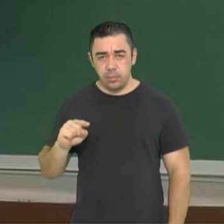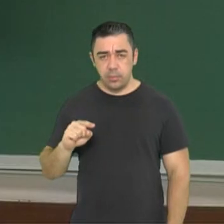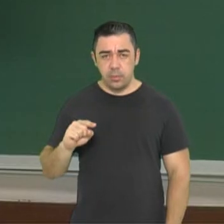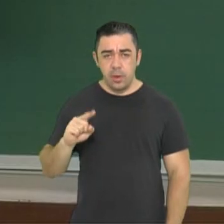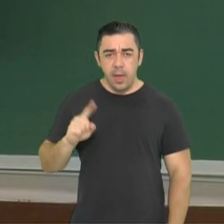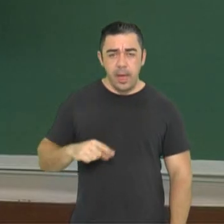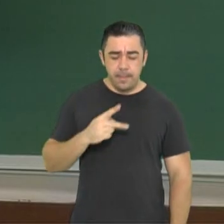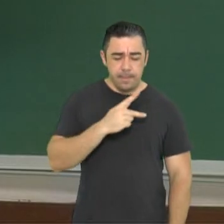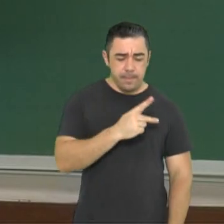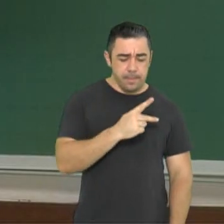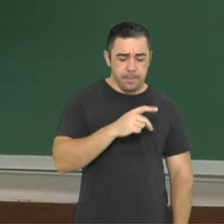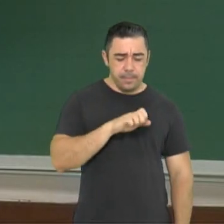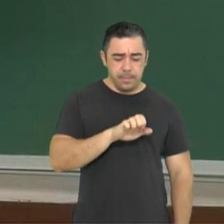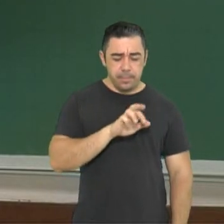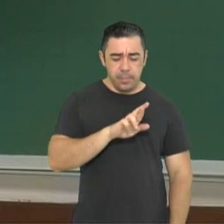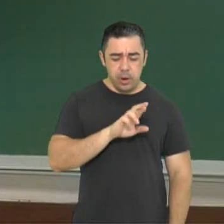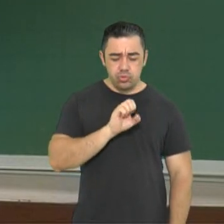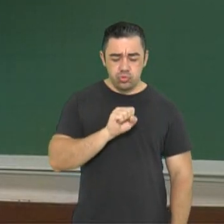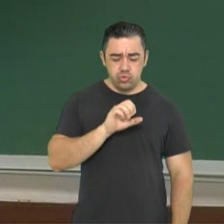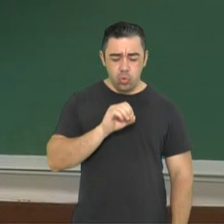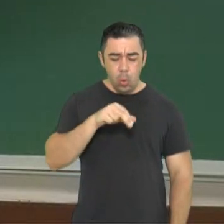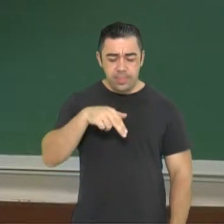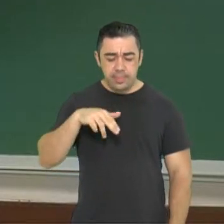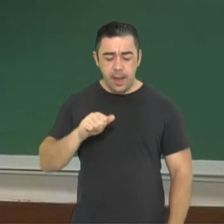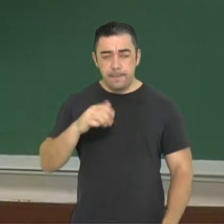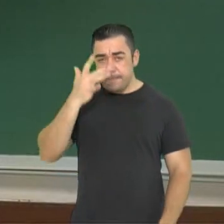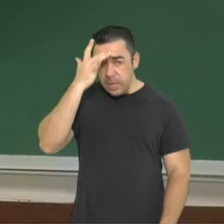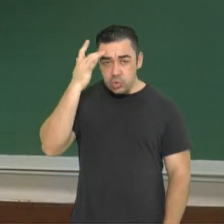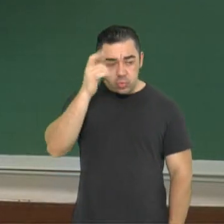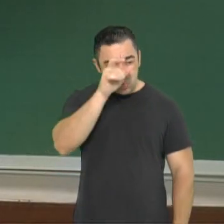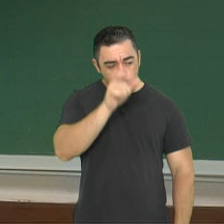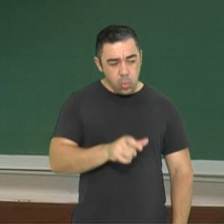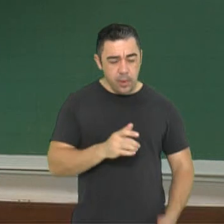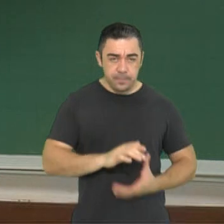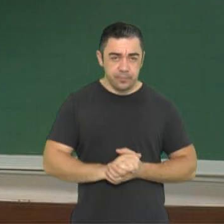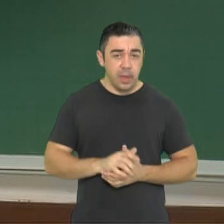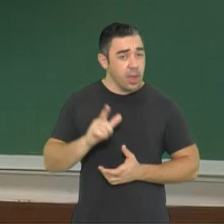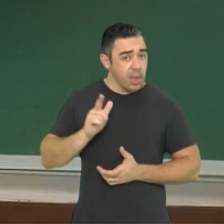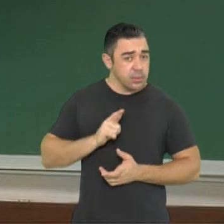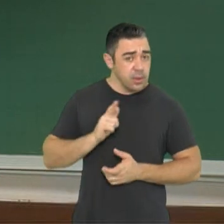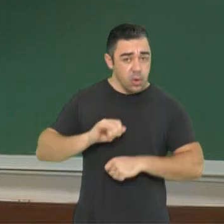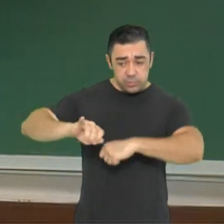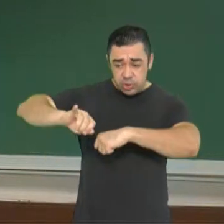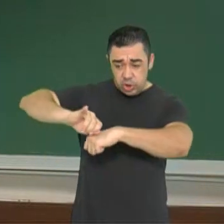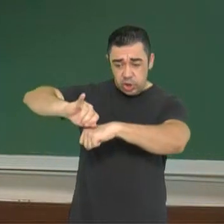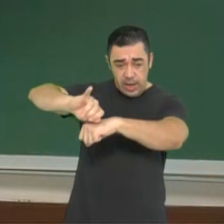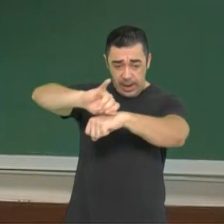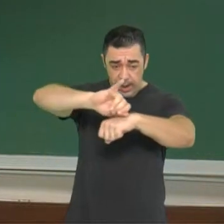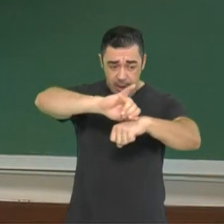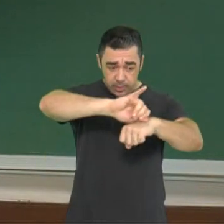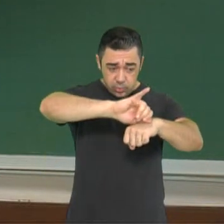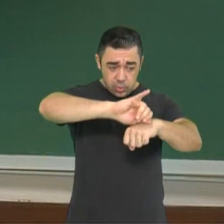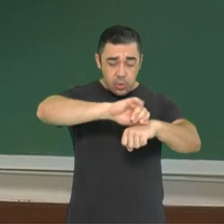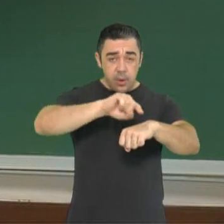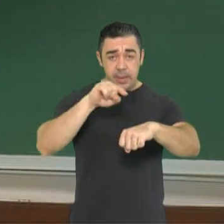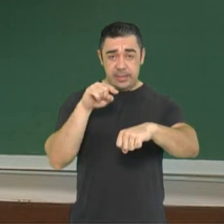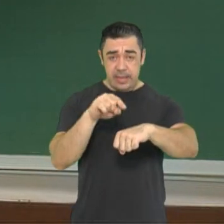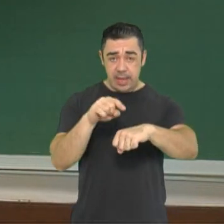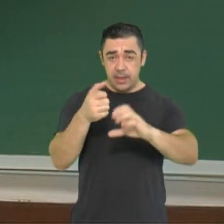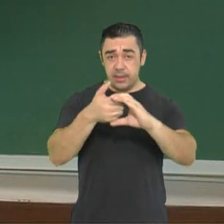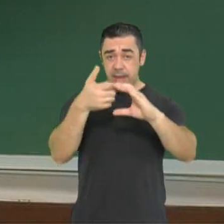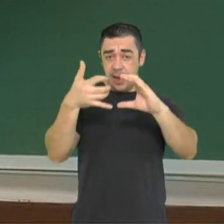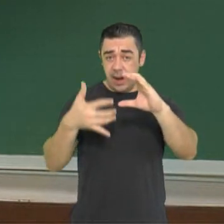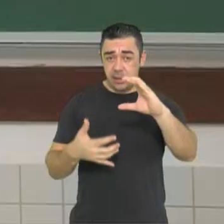Persona, persona, pessoa. Então você tem ali seres que você vai dar características de